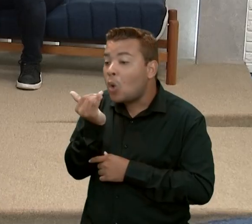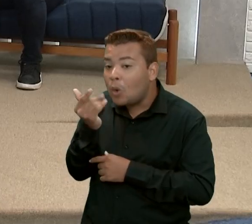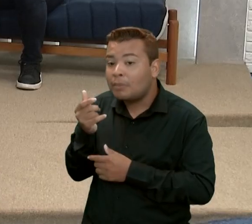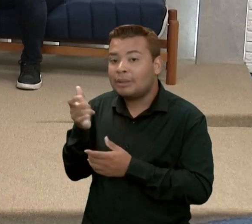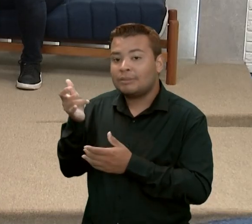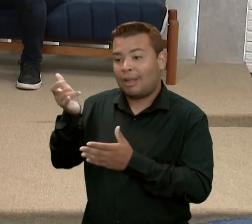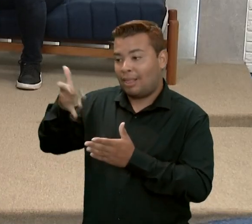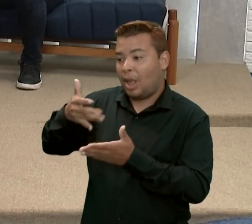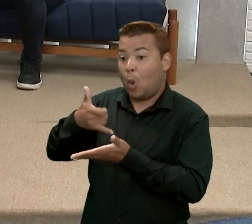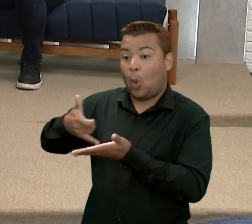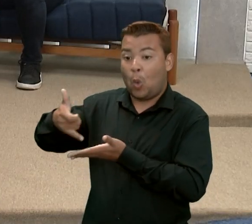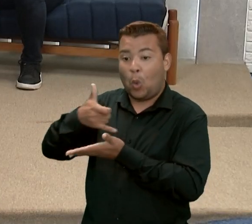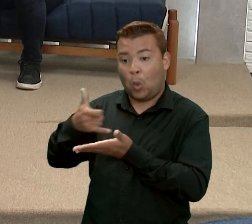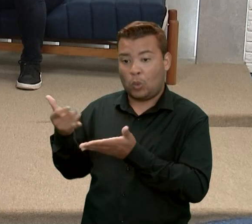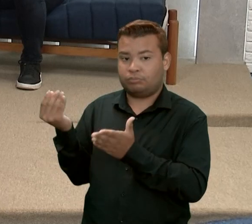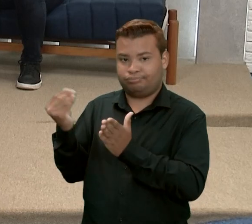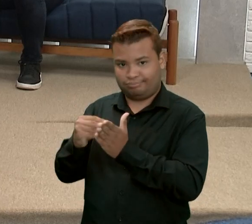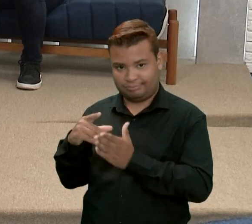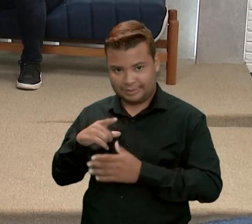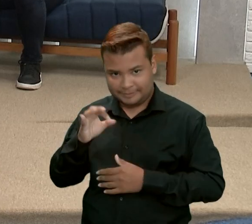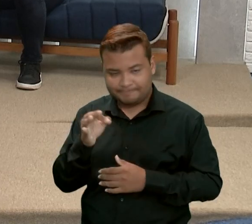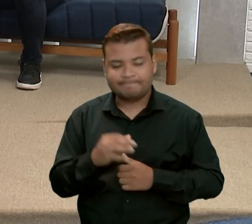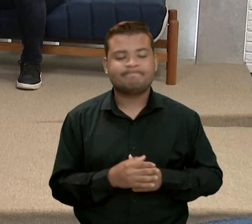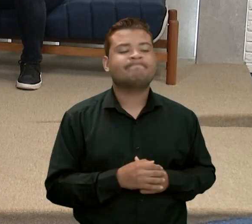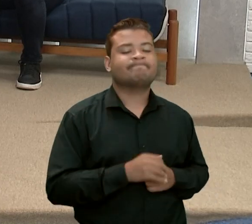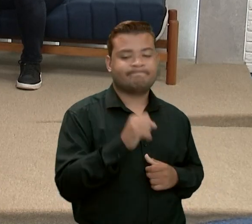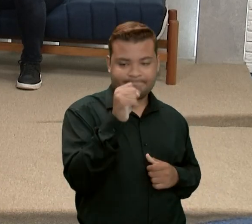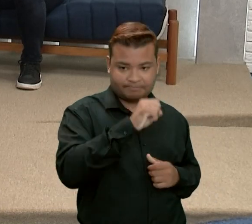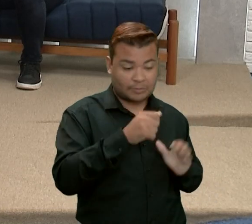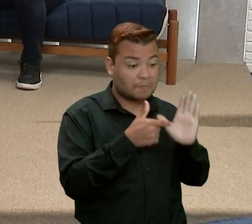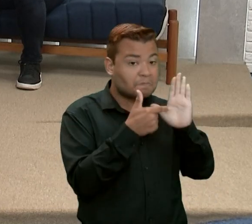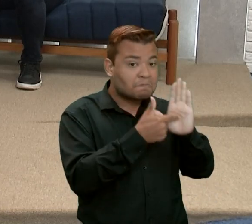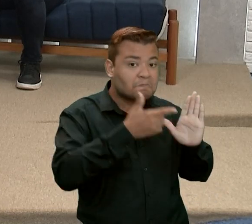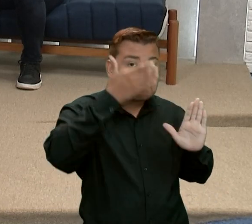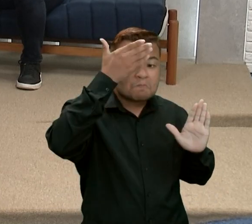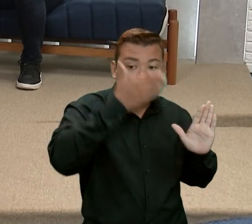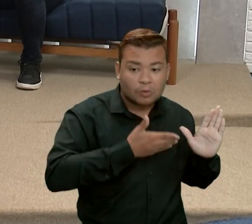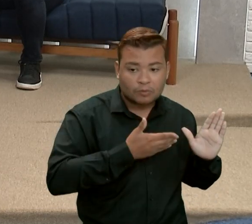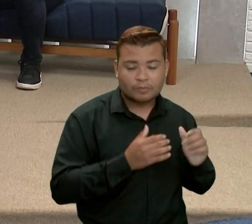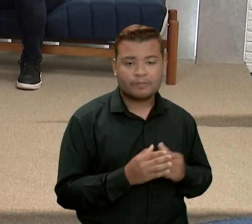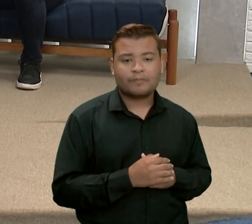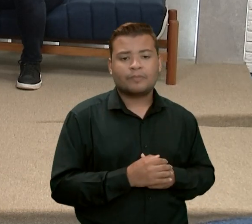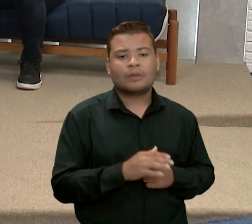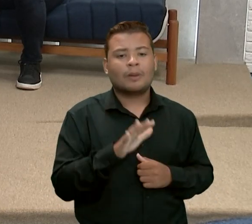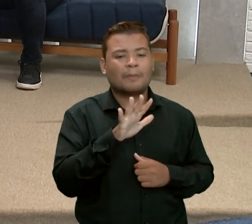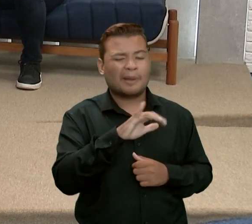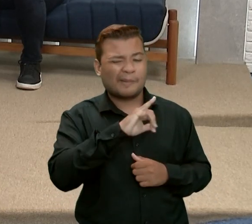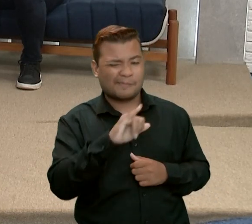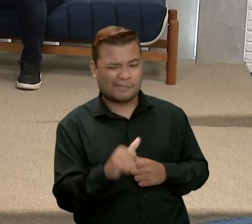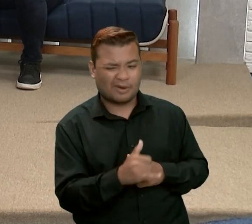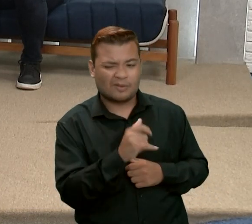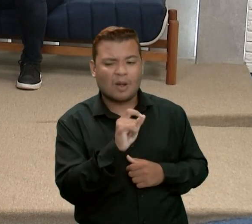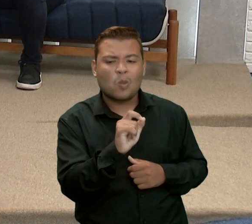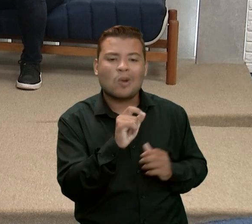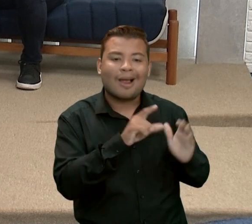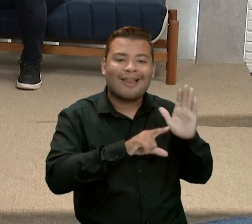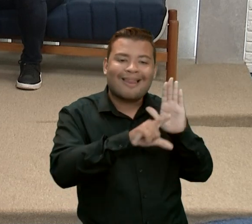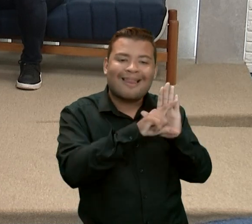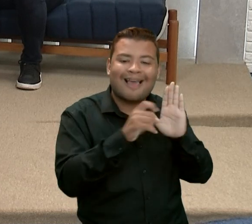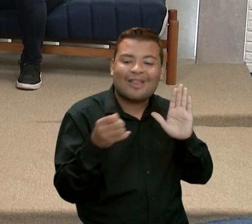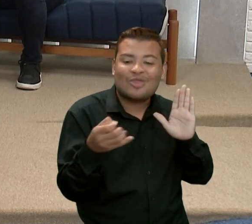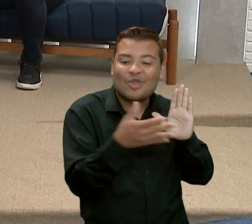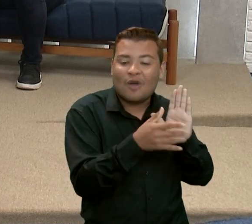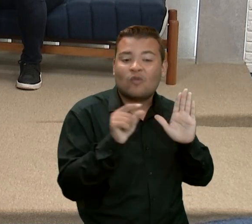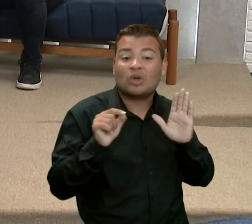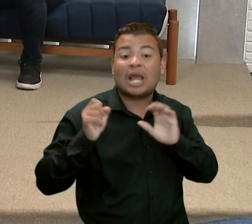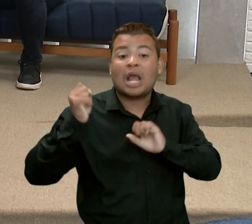teor elevado. Exatamente, ele vai sinalizar. Mas acaba que, puxando o gancho, com essa nova legislação, muitas